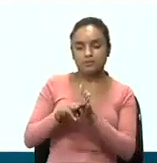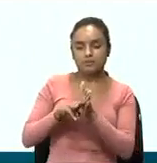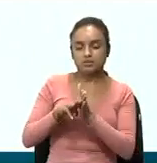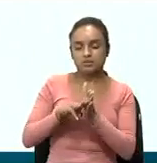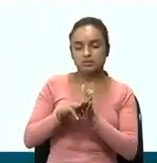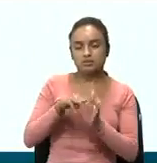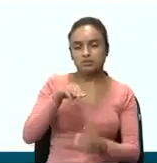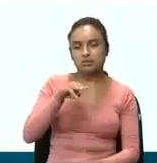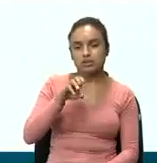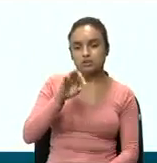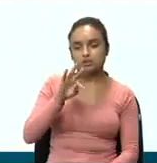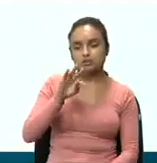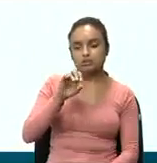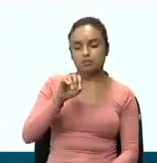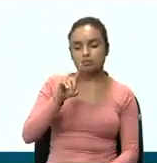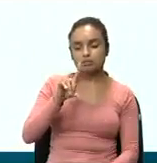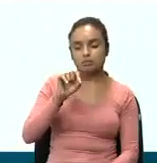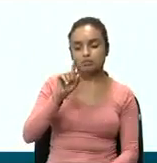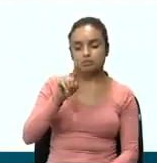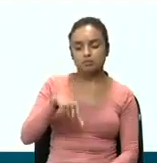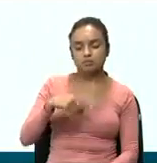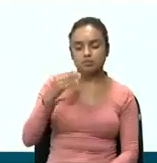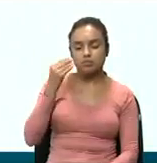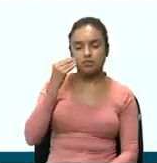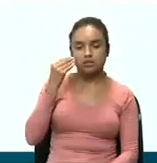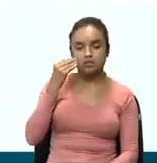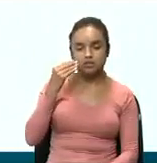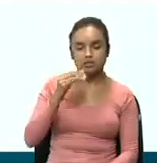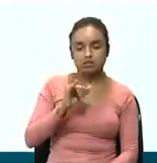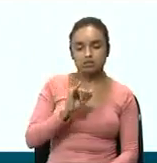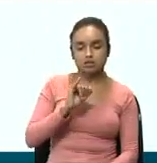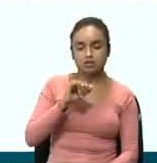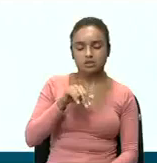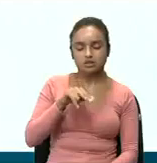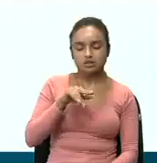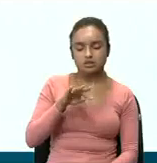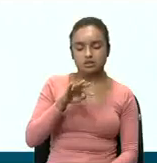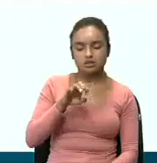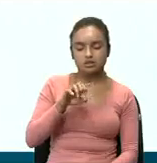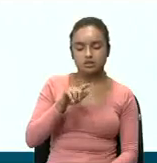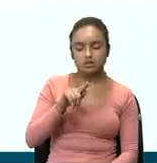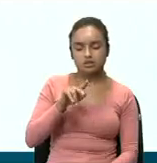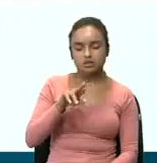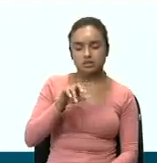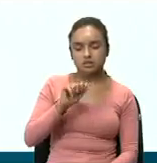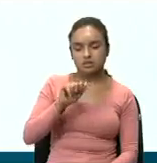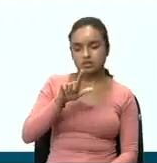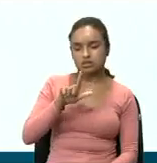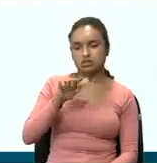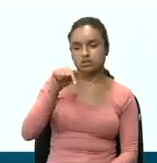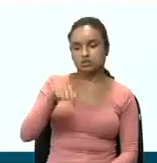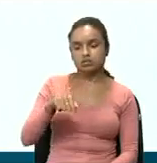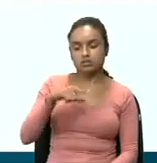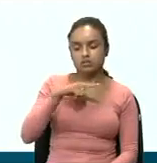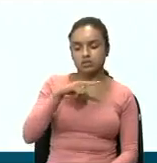no caso, o teste da integral. Observe que aqui eu fiz o seguinte, ó. Aqui eu tenho, então, a